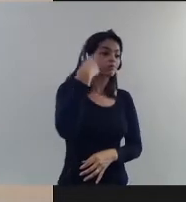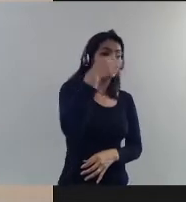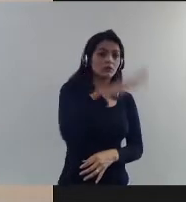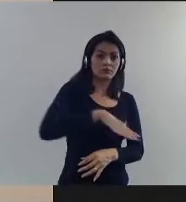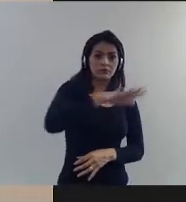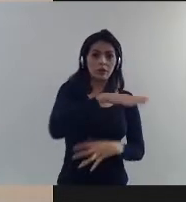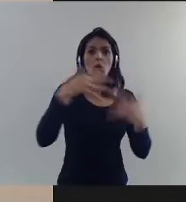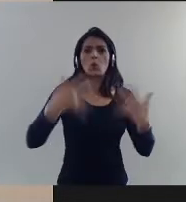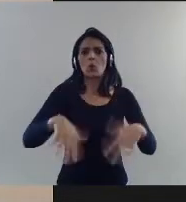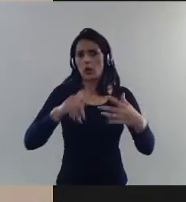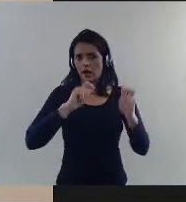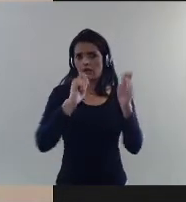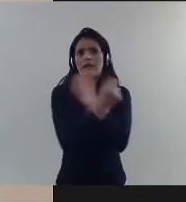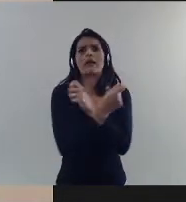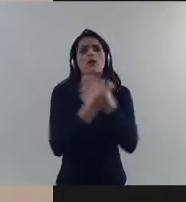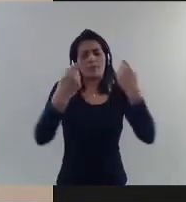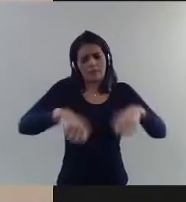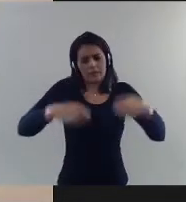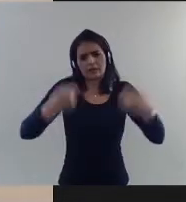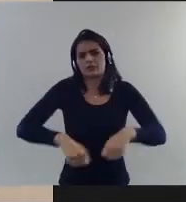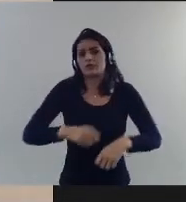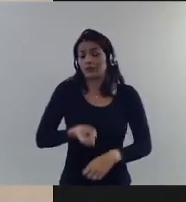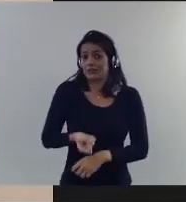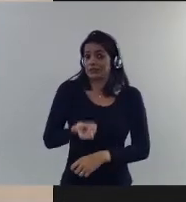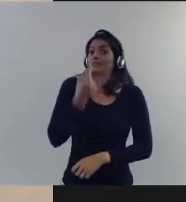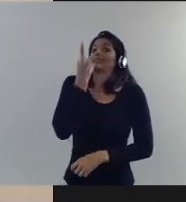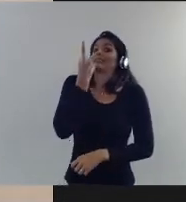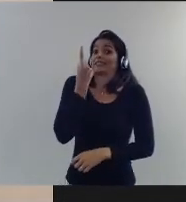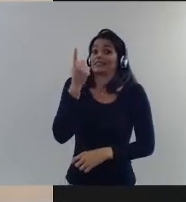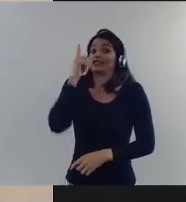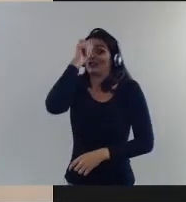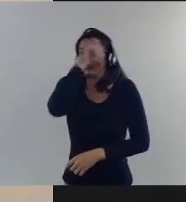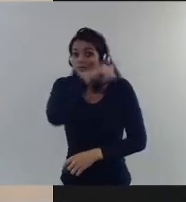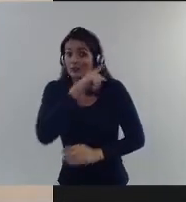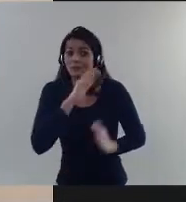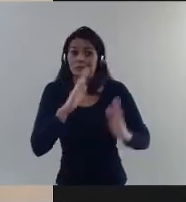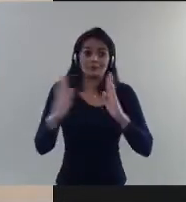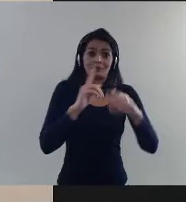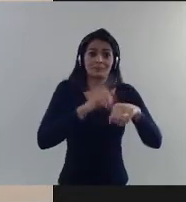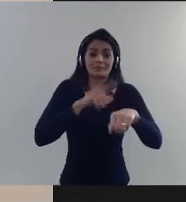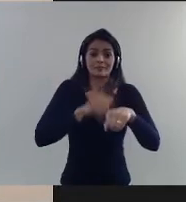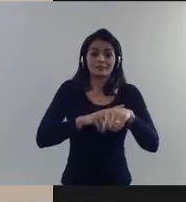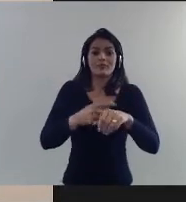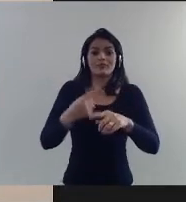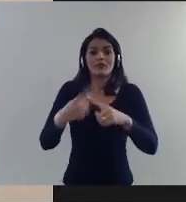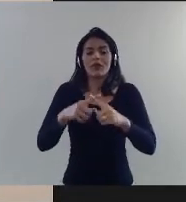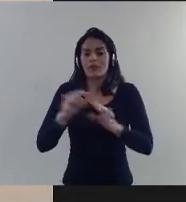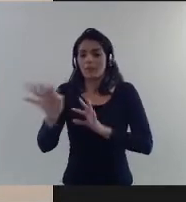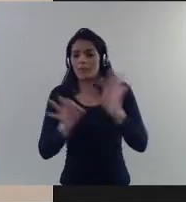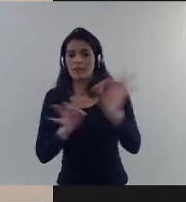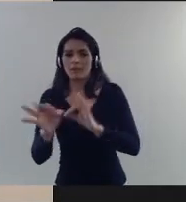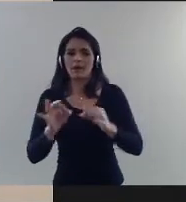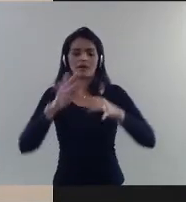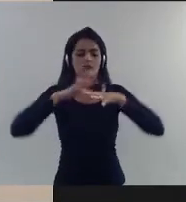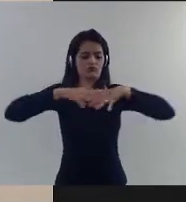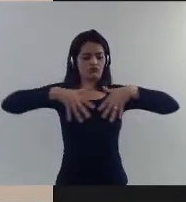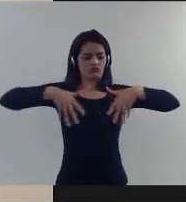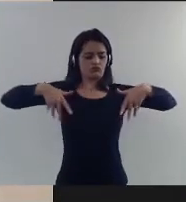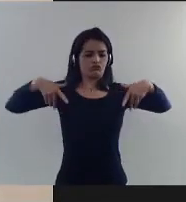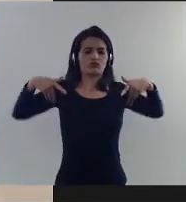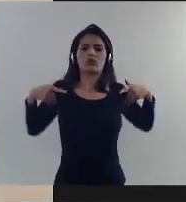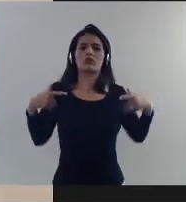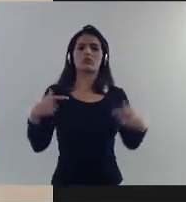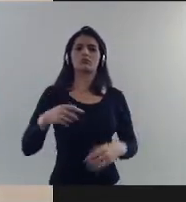estado tiveram que se adequar a isso. Foi estranho, é difícil o momento de você se preparar para ir para um tribunal e você ter que se